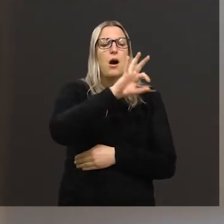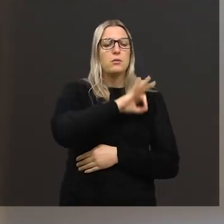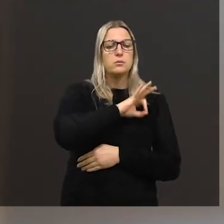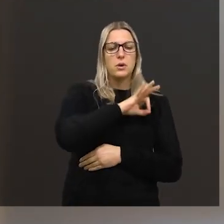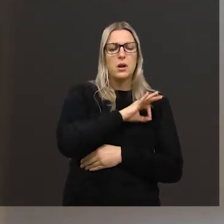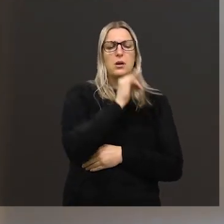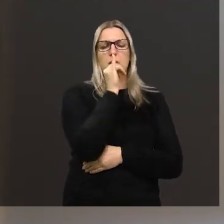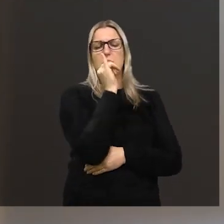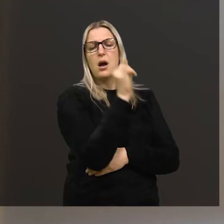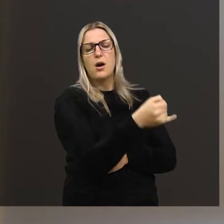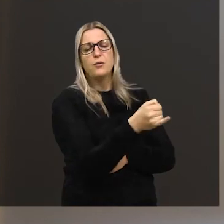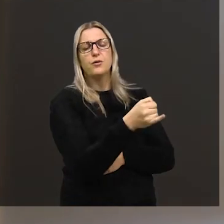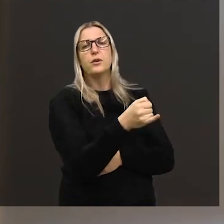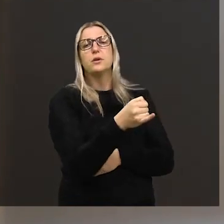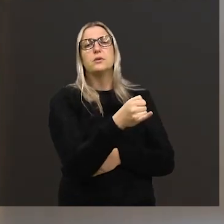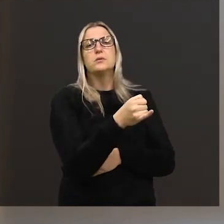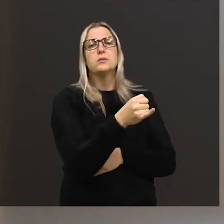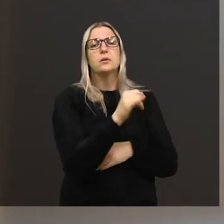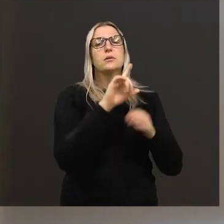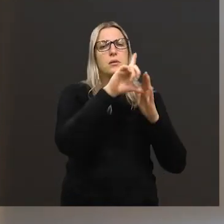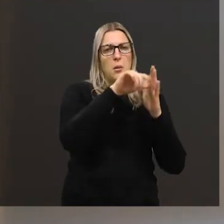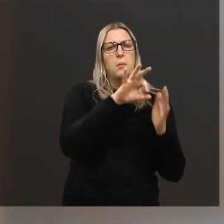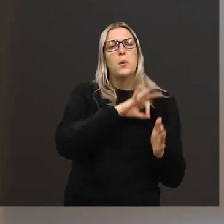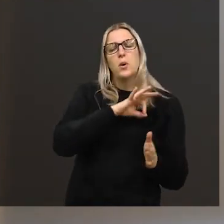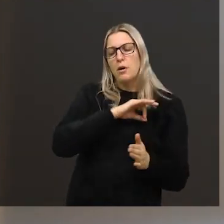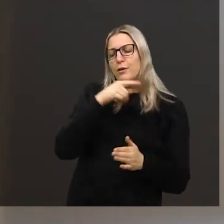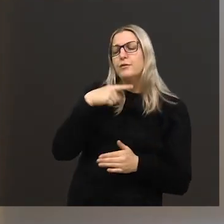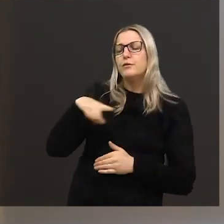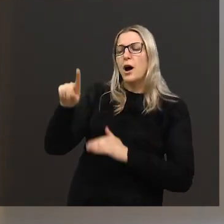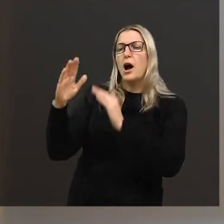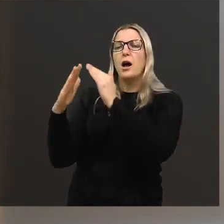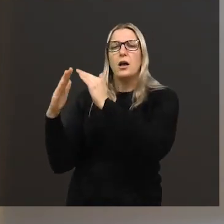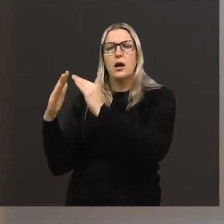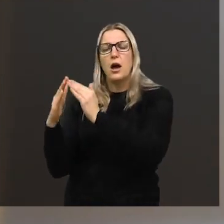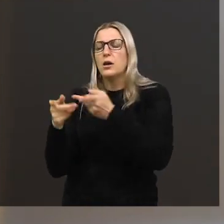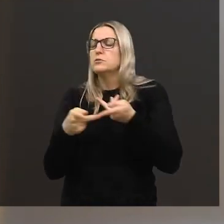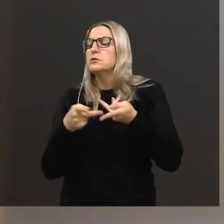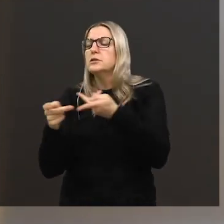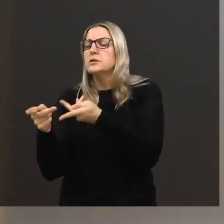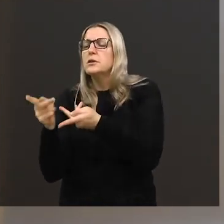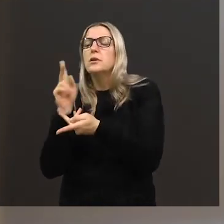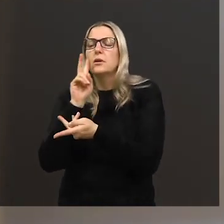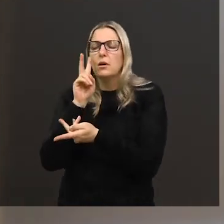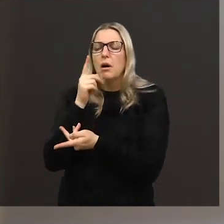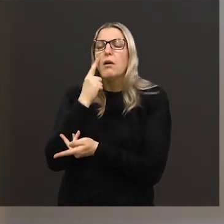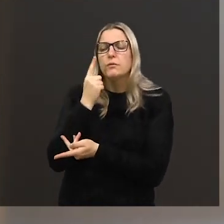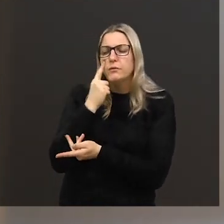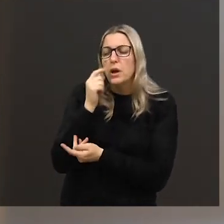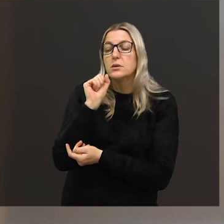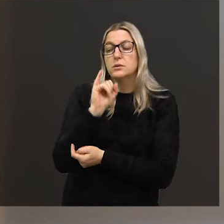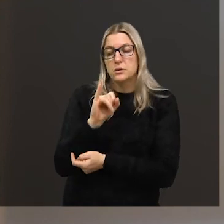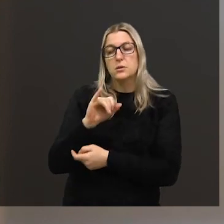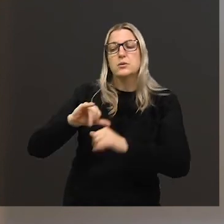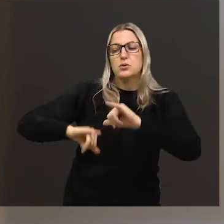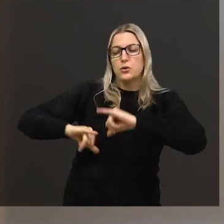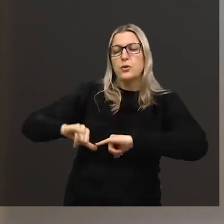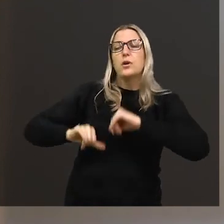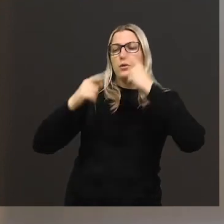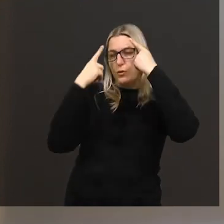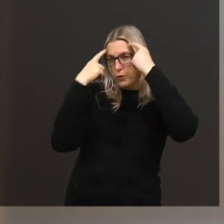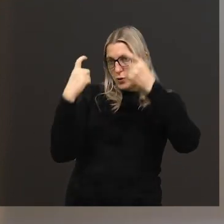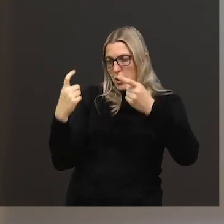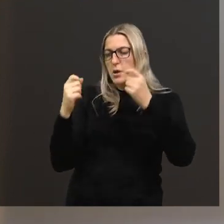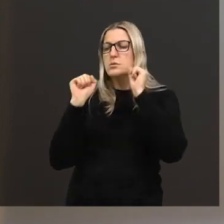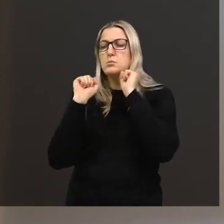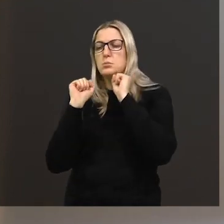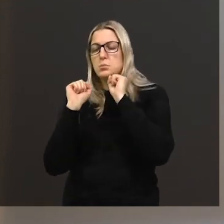canais, principalmente a delegacia de polícia, que então vai fazer a verificação dessa situação, né? Se precisar, vai até a residência dela para identificar se ela